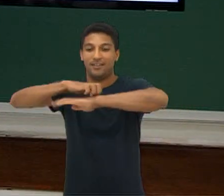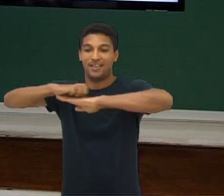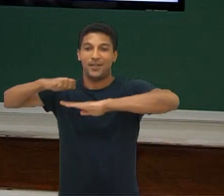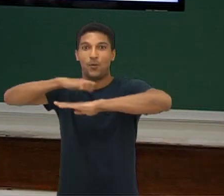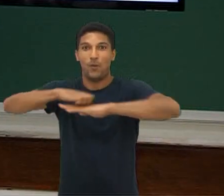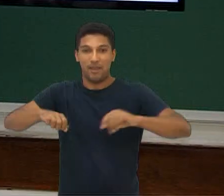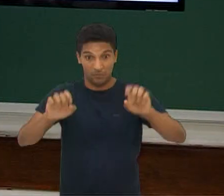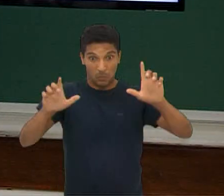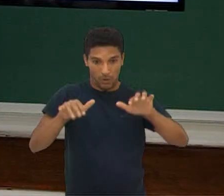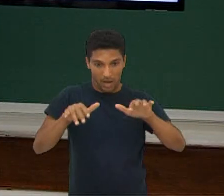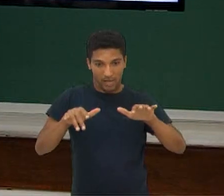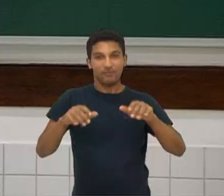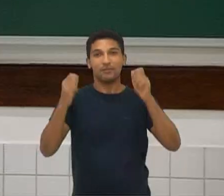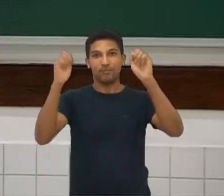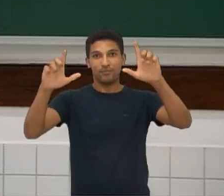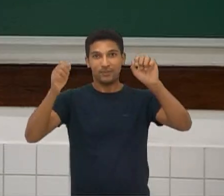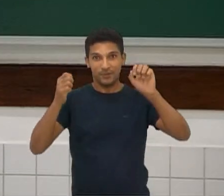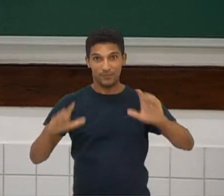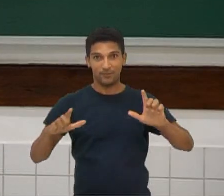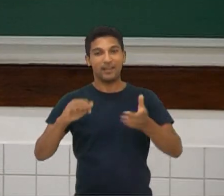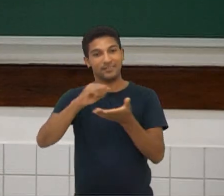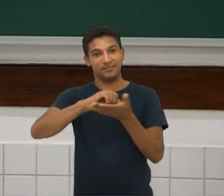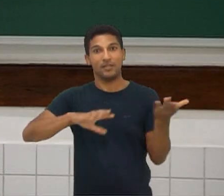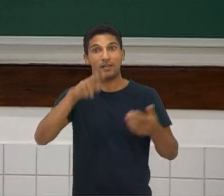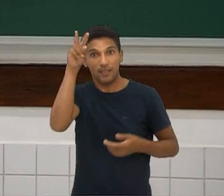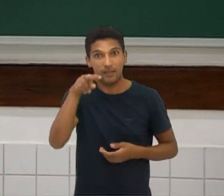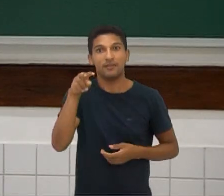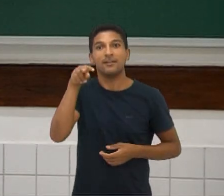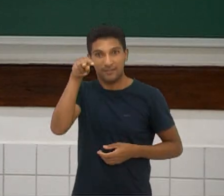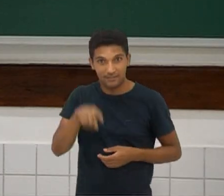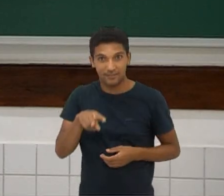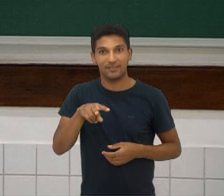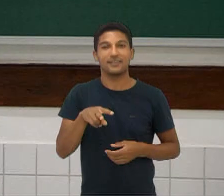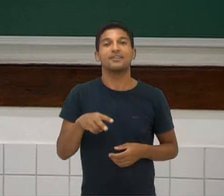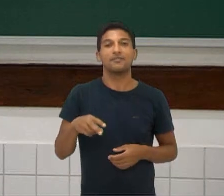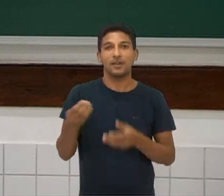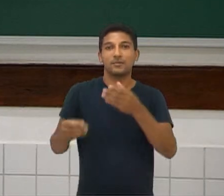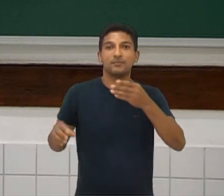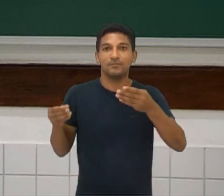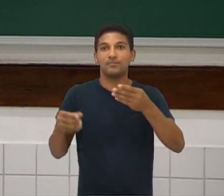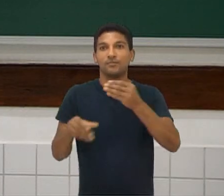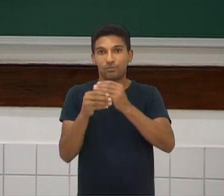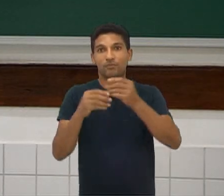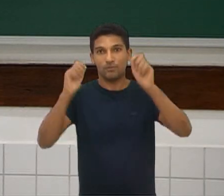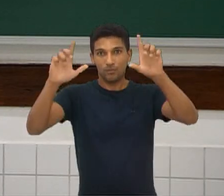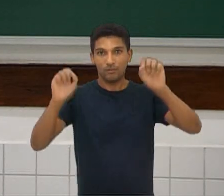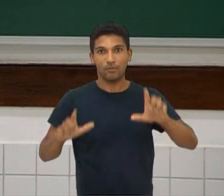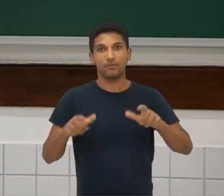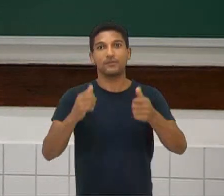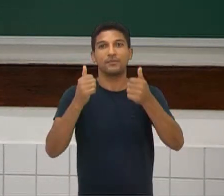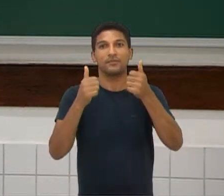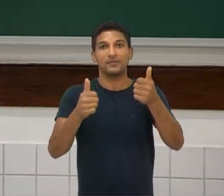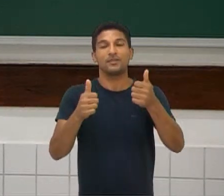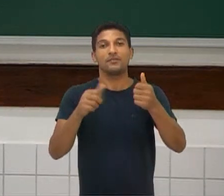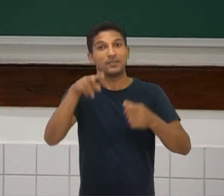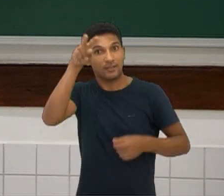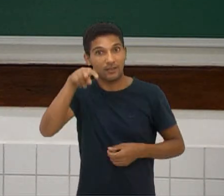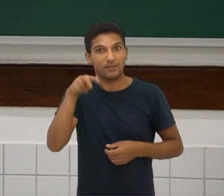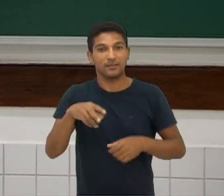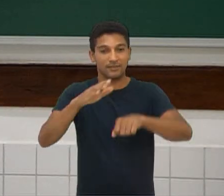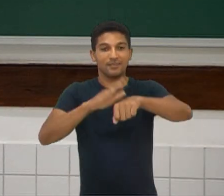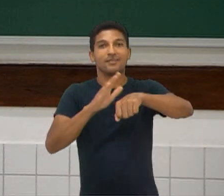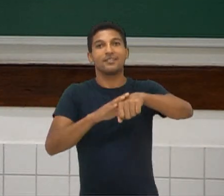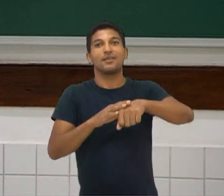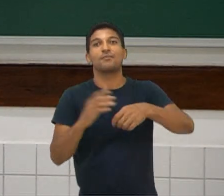que é o cara que manda aqui, entendeu? Ele que vai, então, colocar aqui e dividir a tela para vocês, beleza? Aquele tempinho e